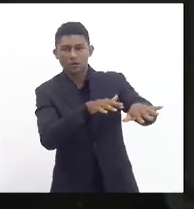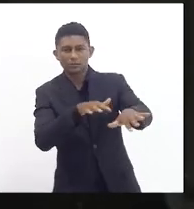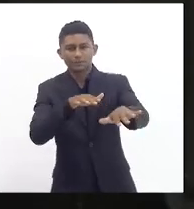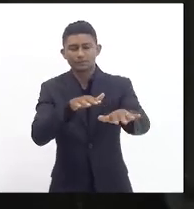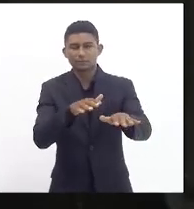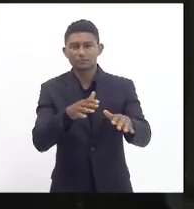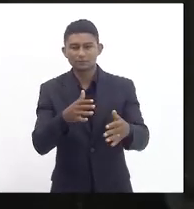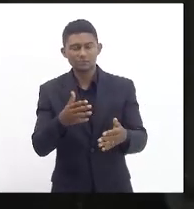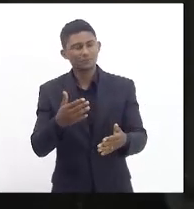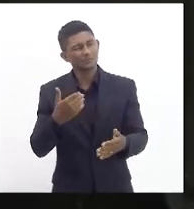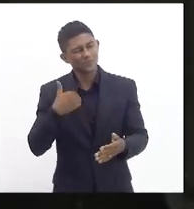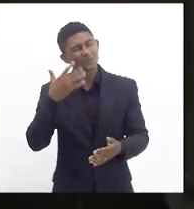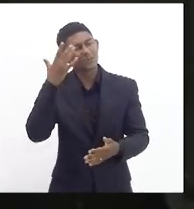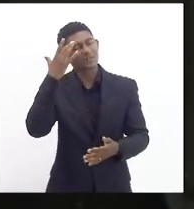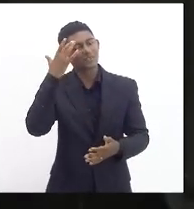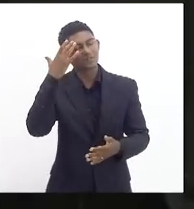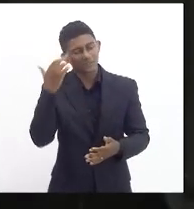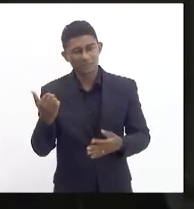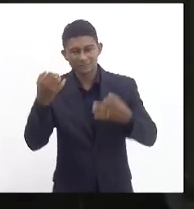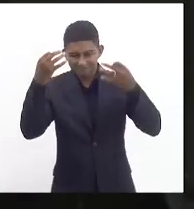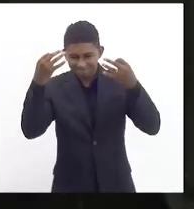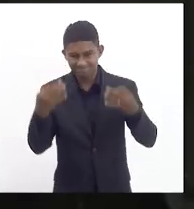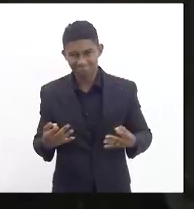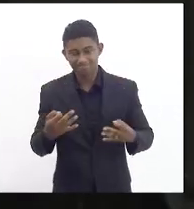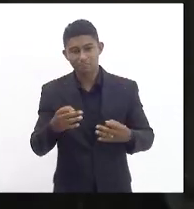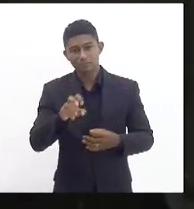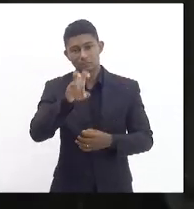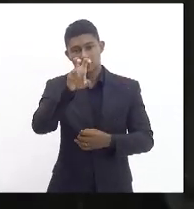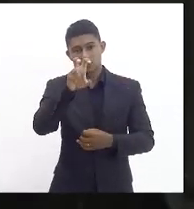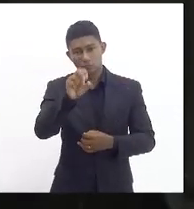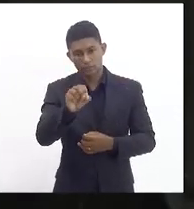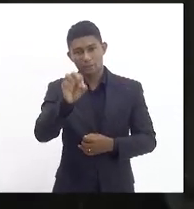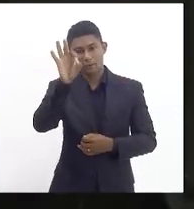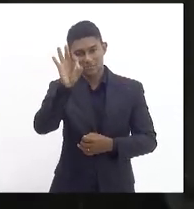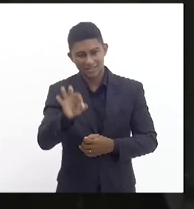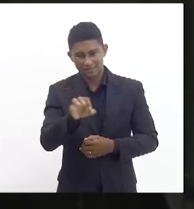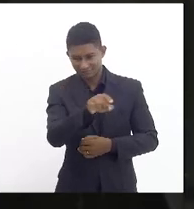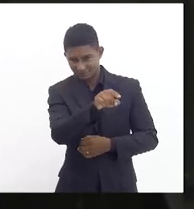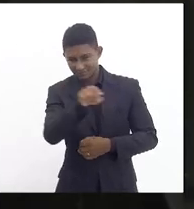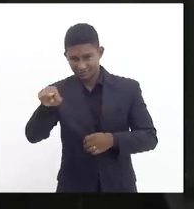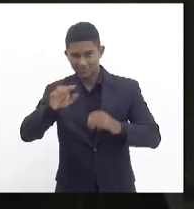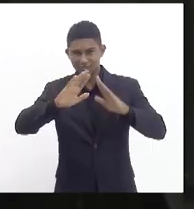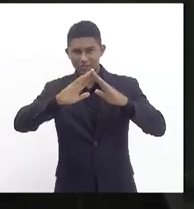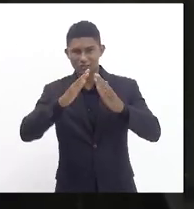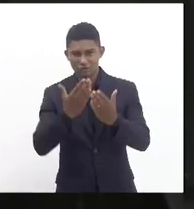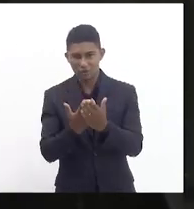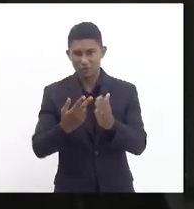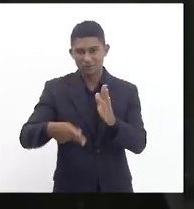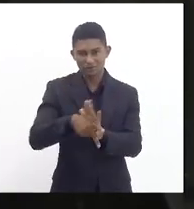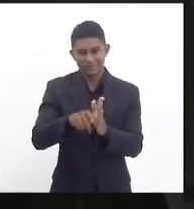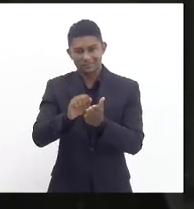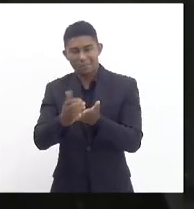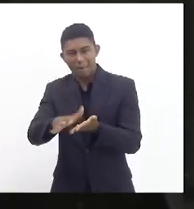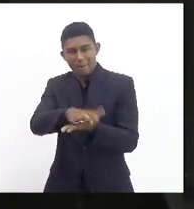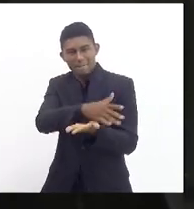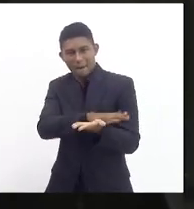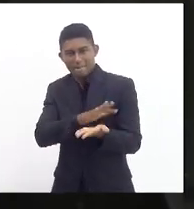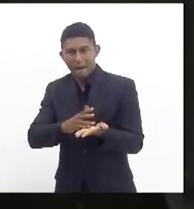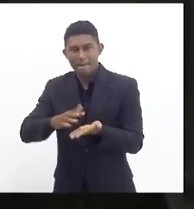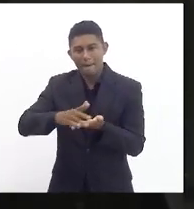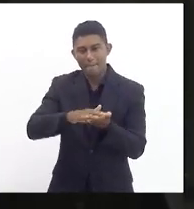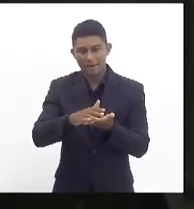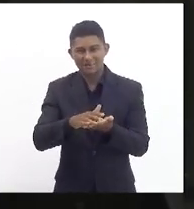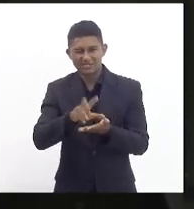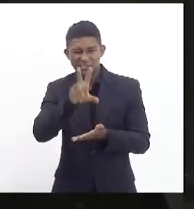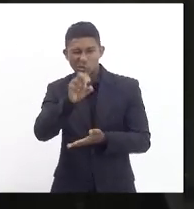sem erro que 50% das escolas, quase como um